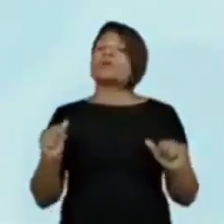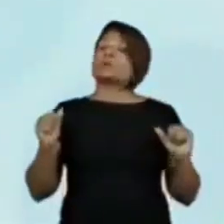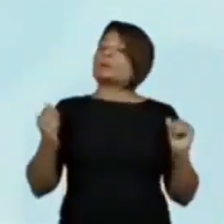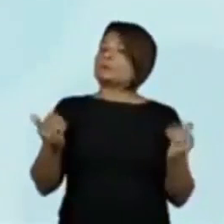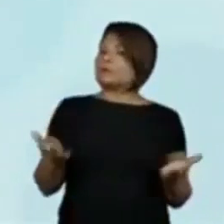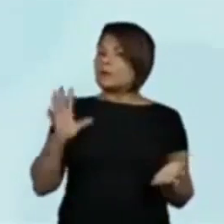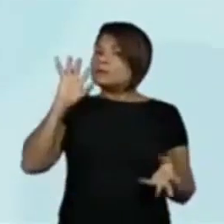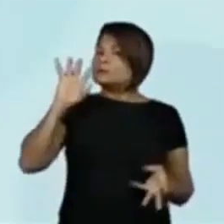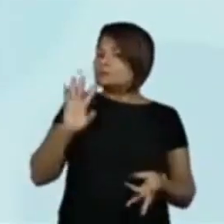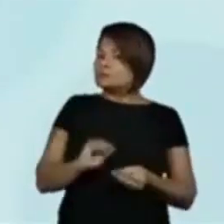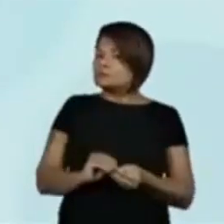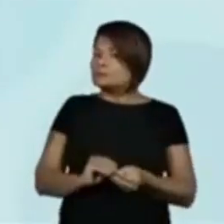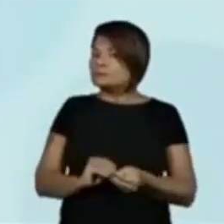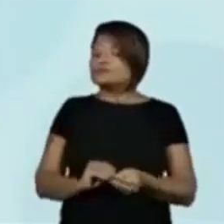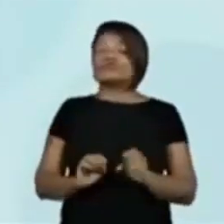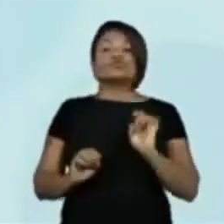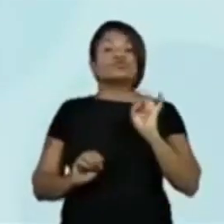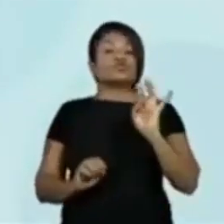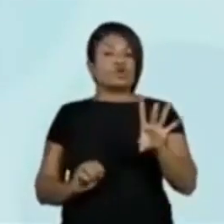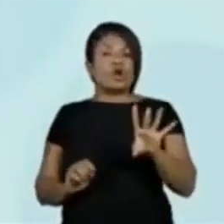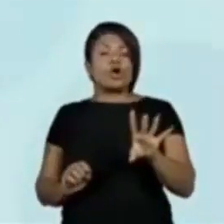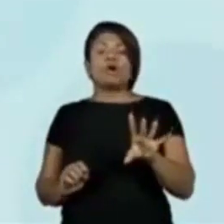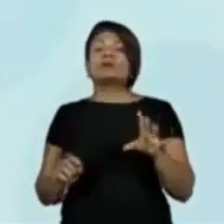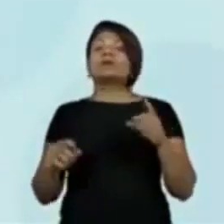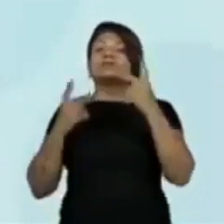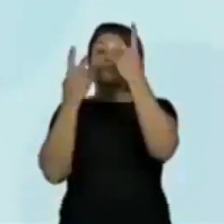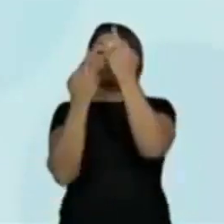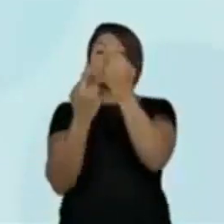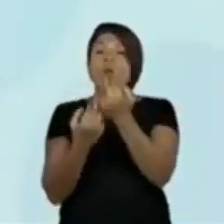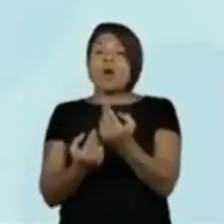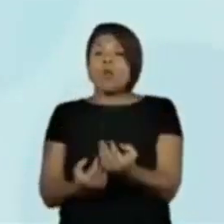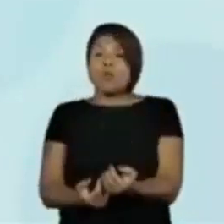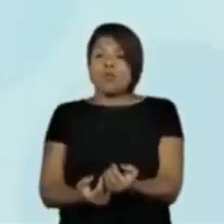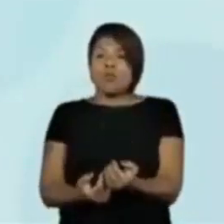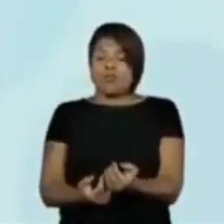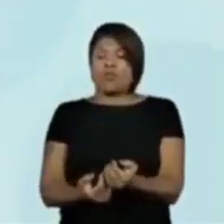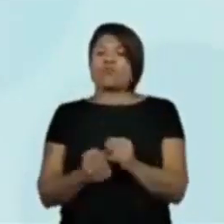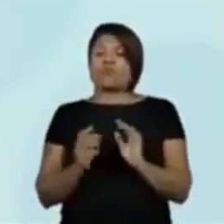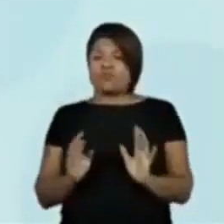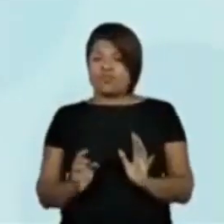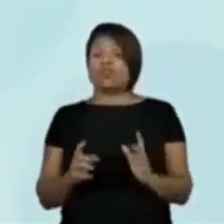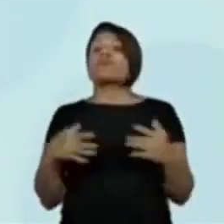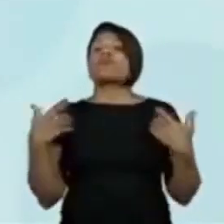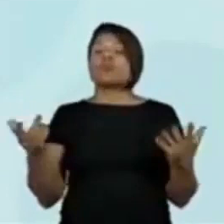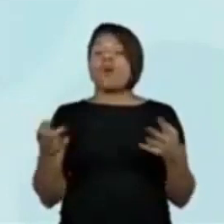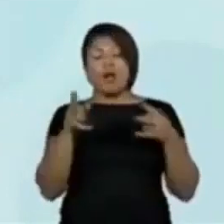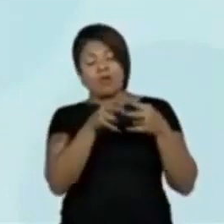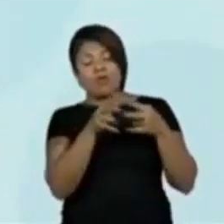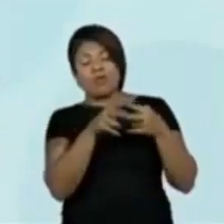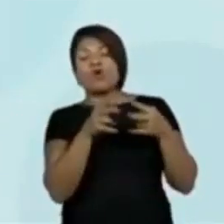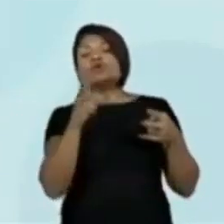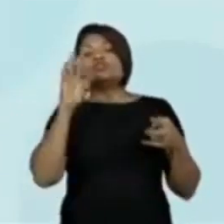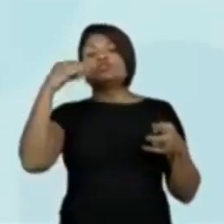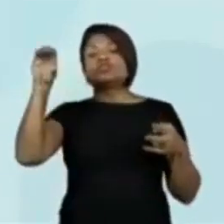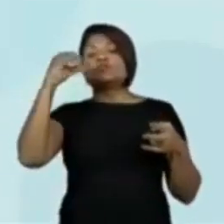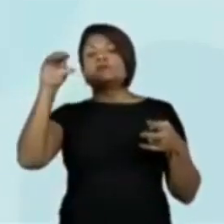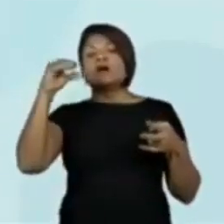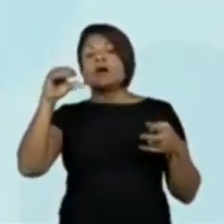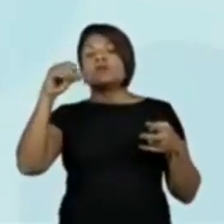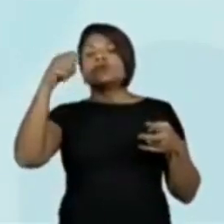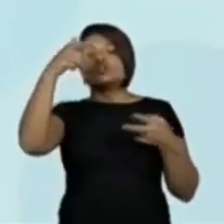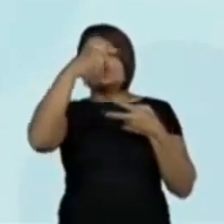Portanto, só que eles receberam a mesma quantidade de votos. Então, quais foram os números que se repetem?